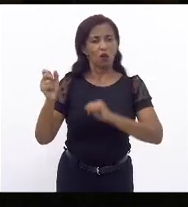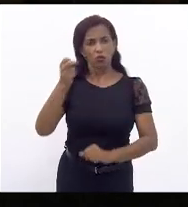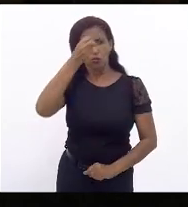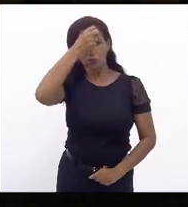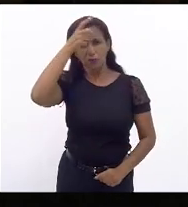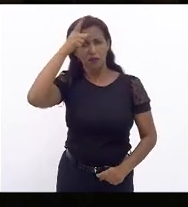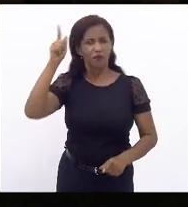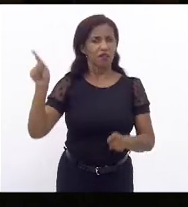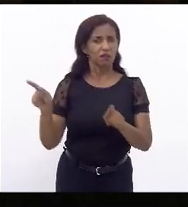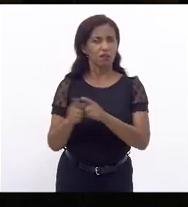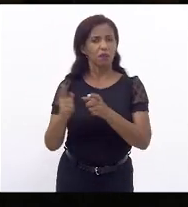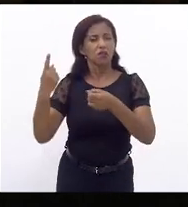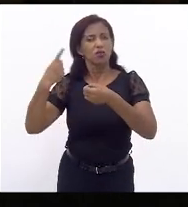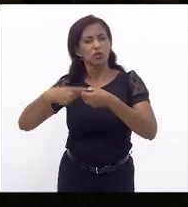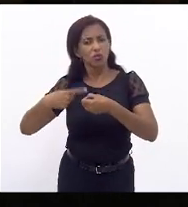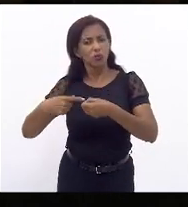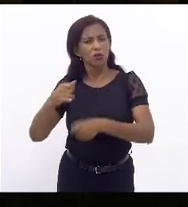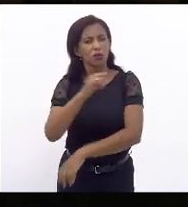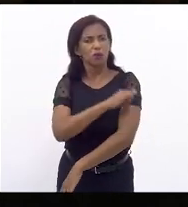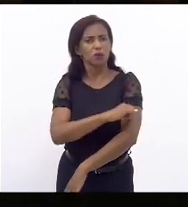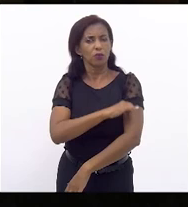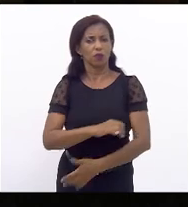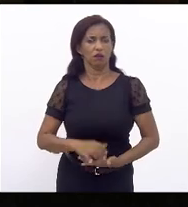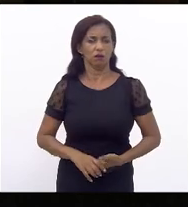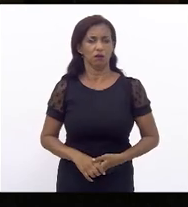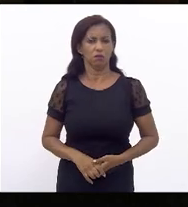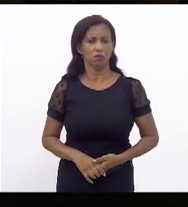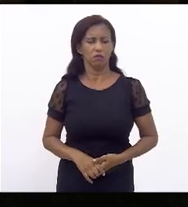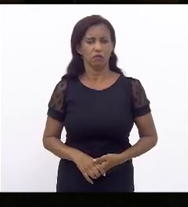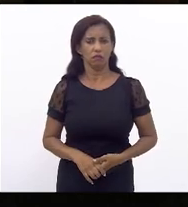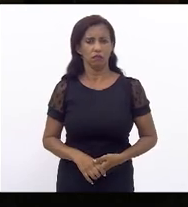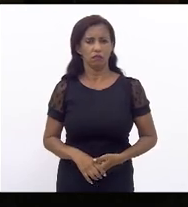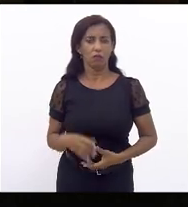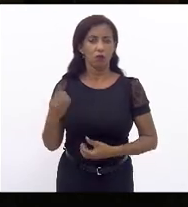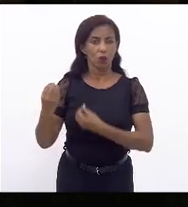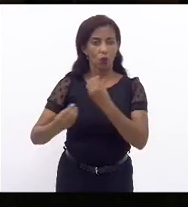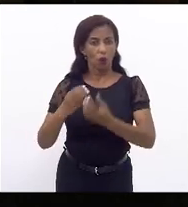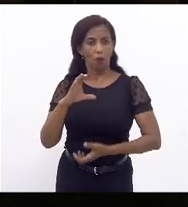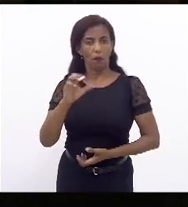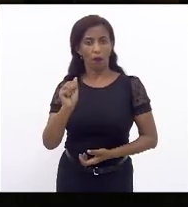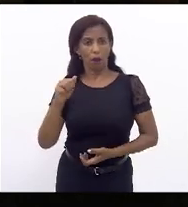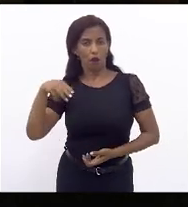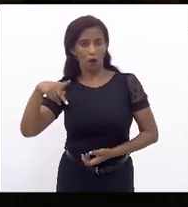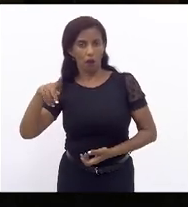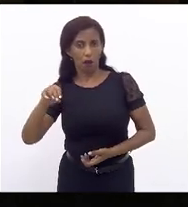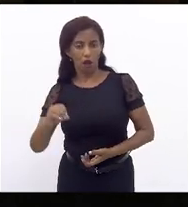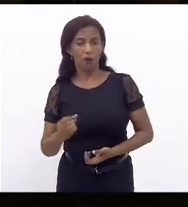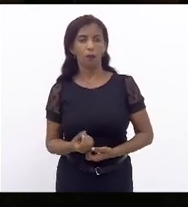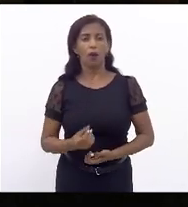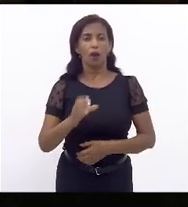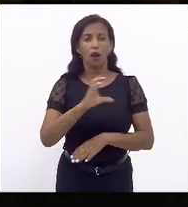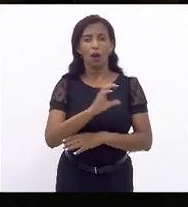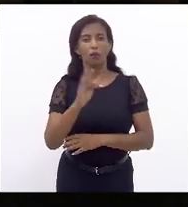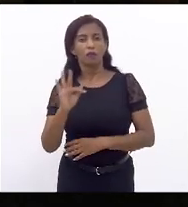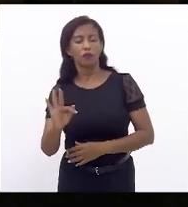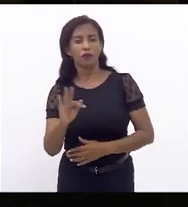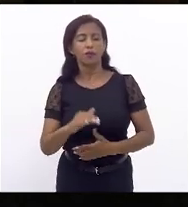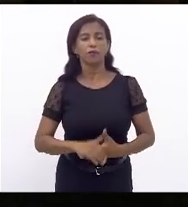prefeitos de municípios no Rio de Janeiro, como em Campos, como em Cabo